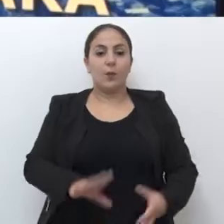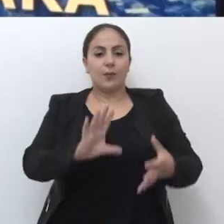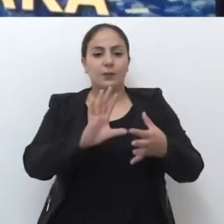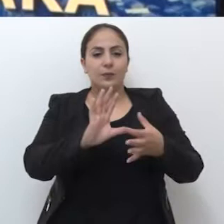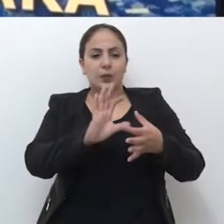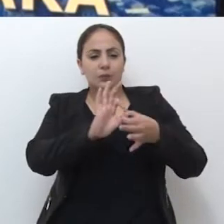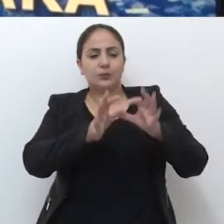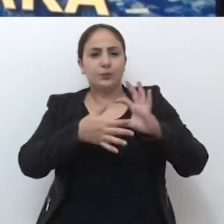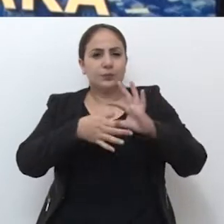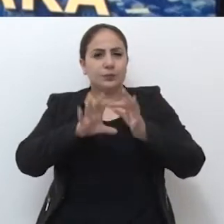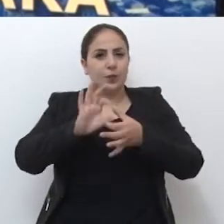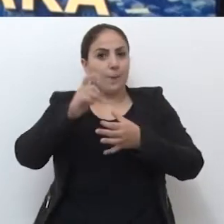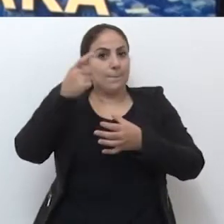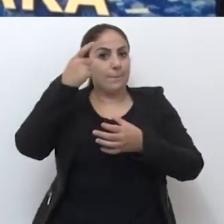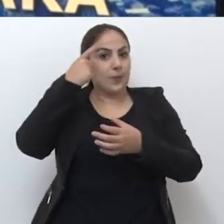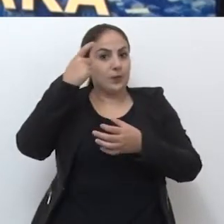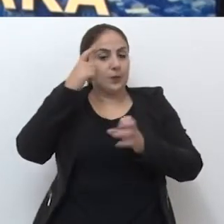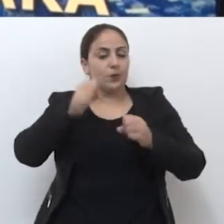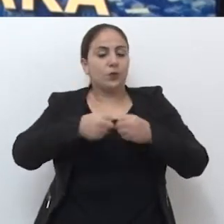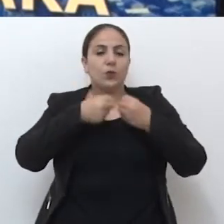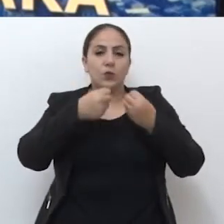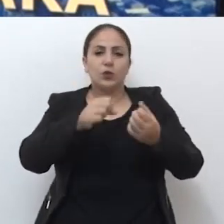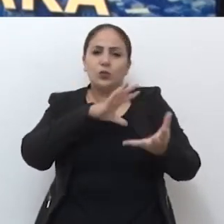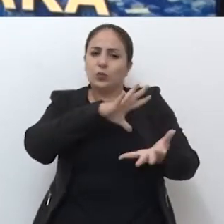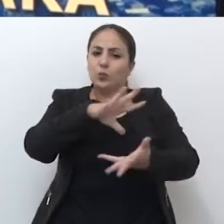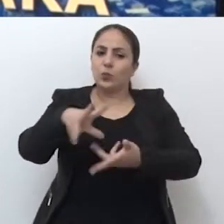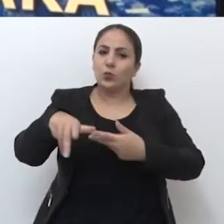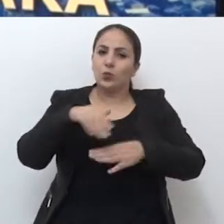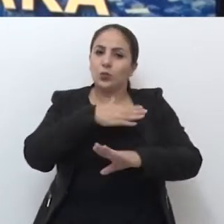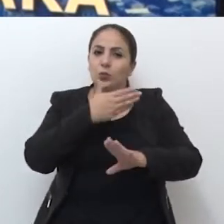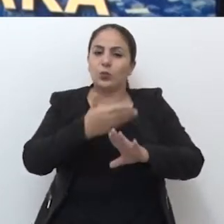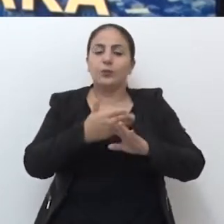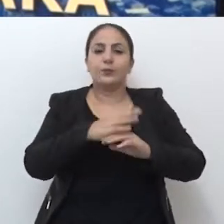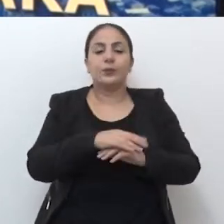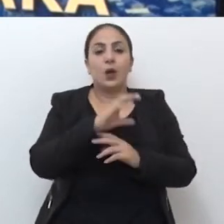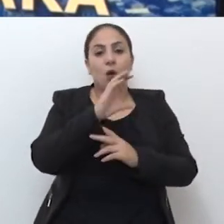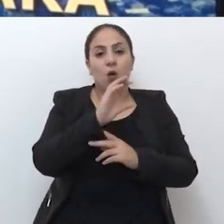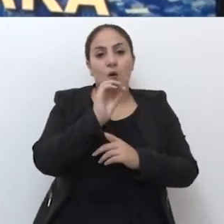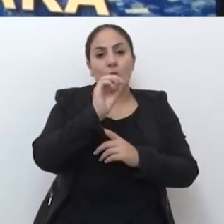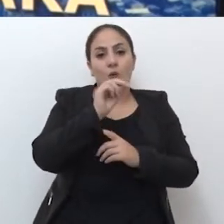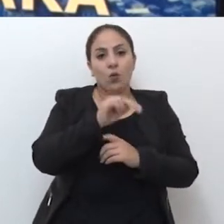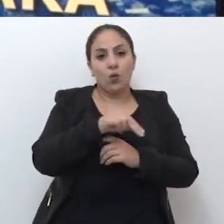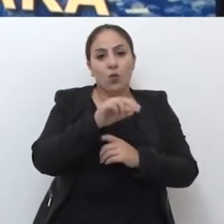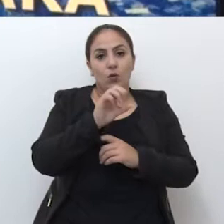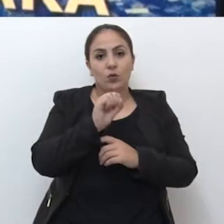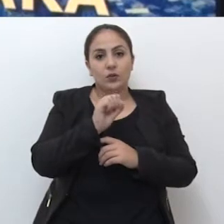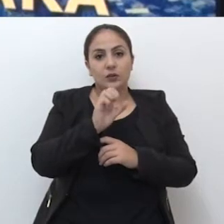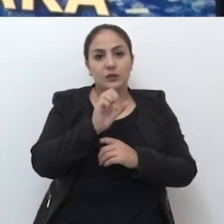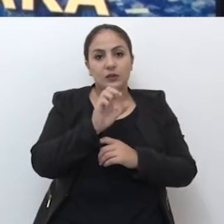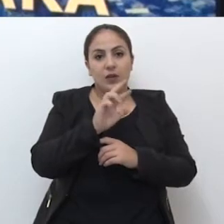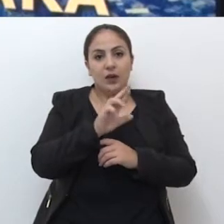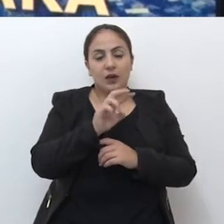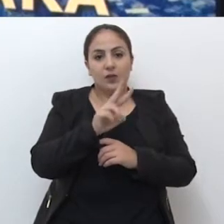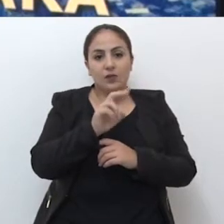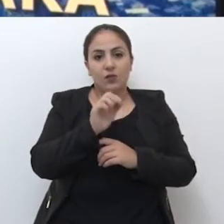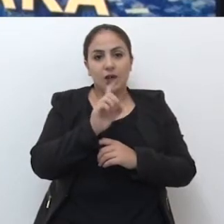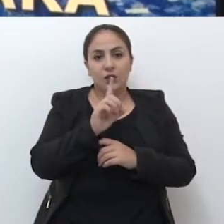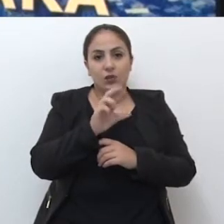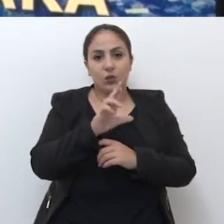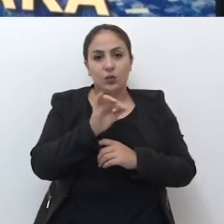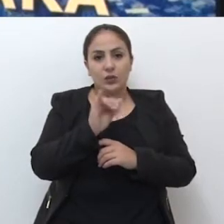Uma corrente de pensamentos tem ganhado forças no mundo todo. É o conservadorismo. Adepto